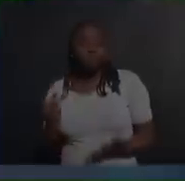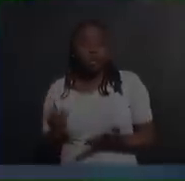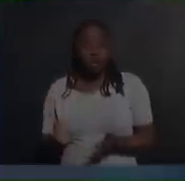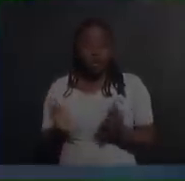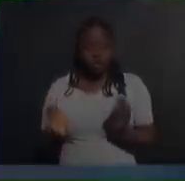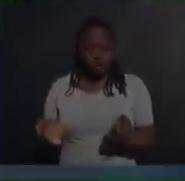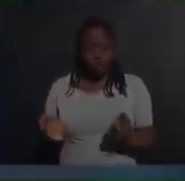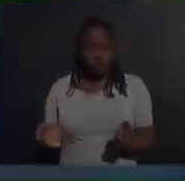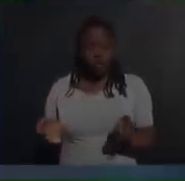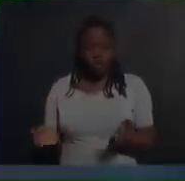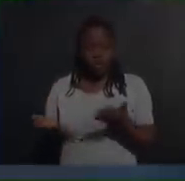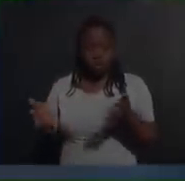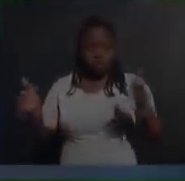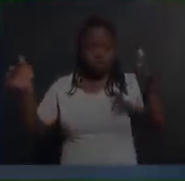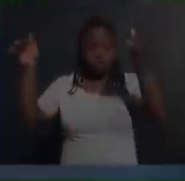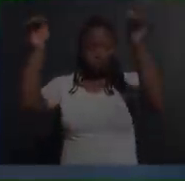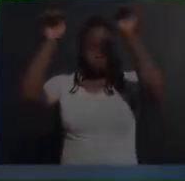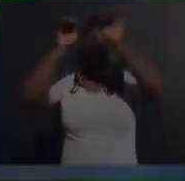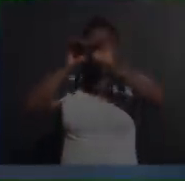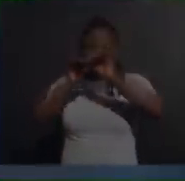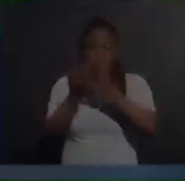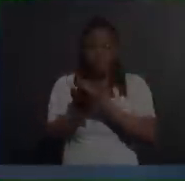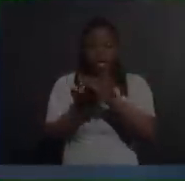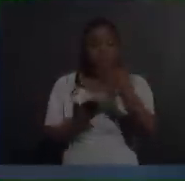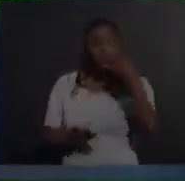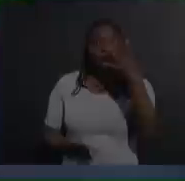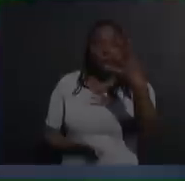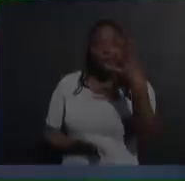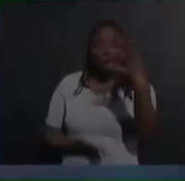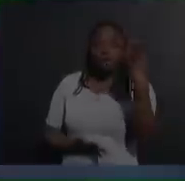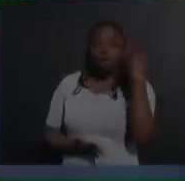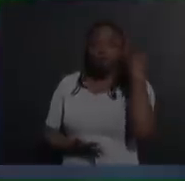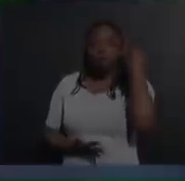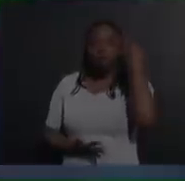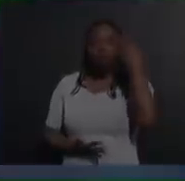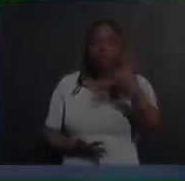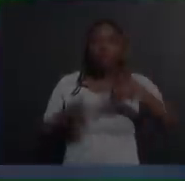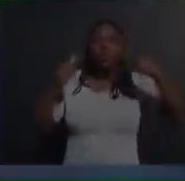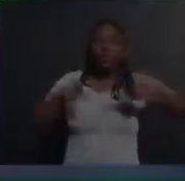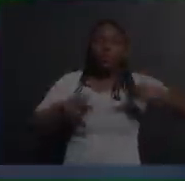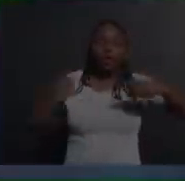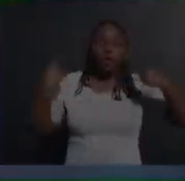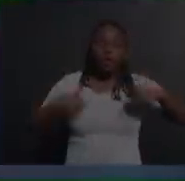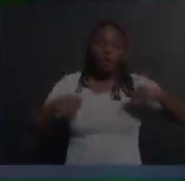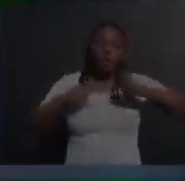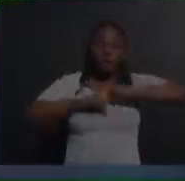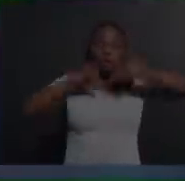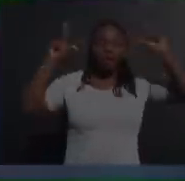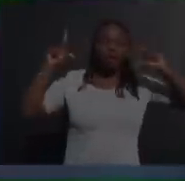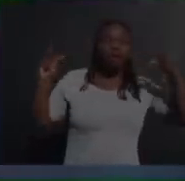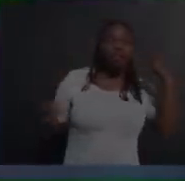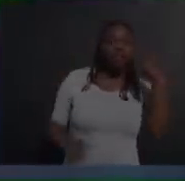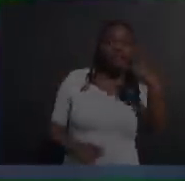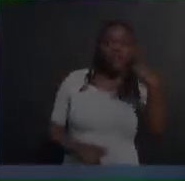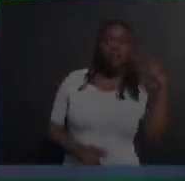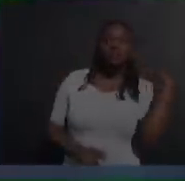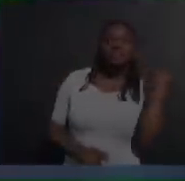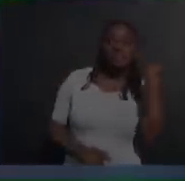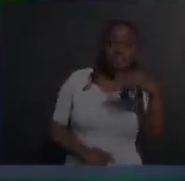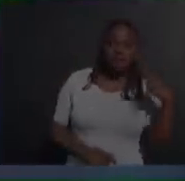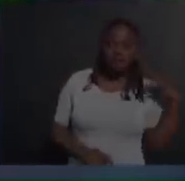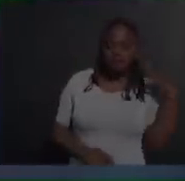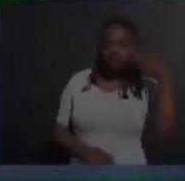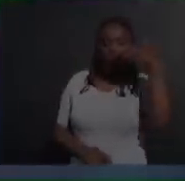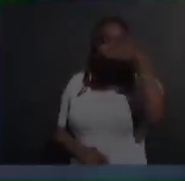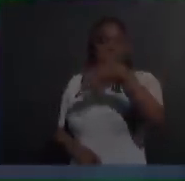saía 4 horas da manhã de um lugar, era um lugar que a gente ia acordar 3:30 da manhã para a gente poder ir lá, é um